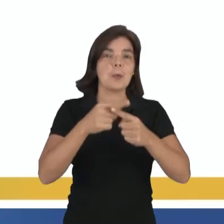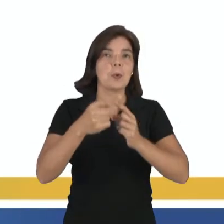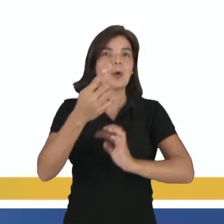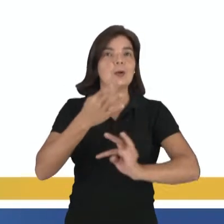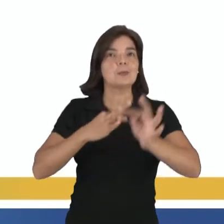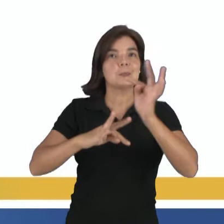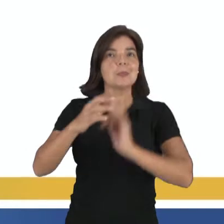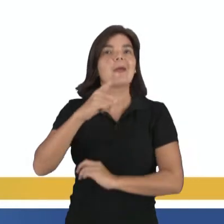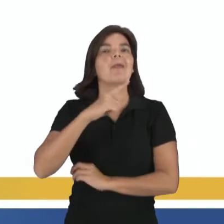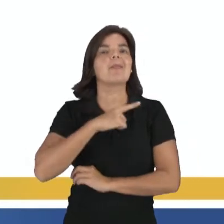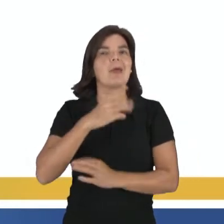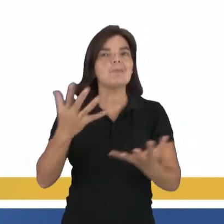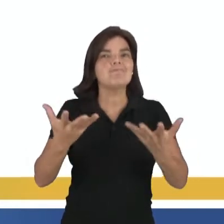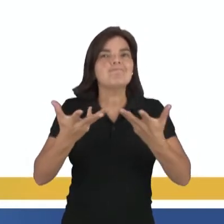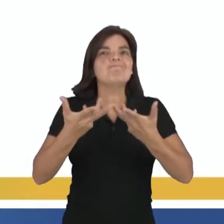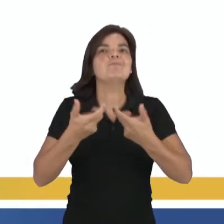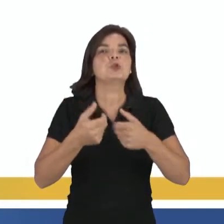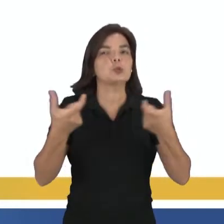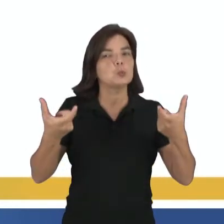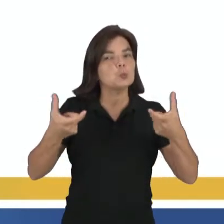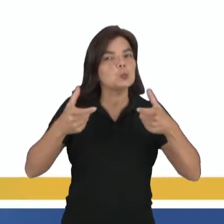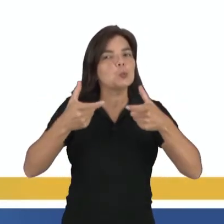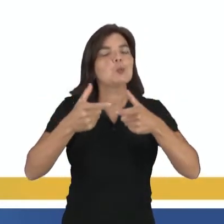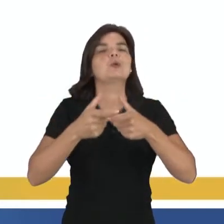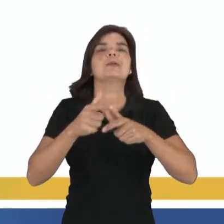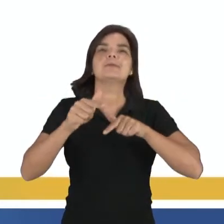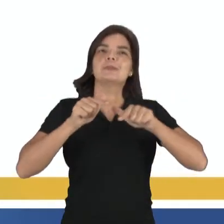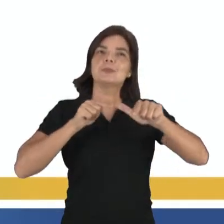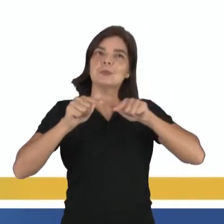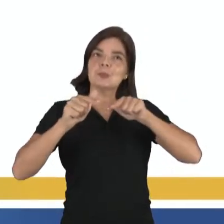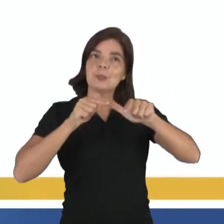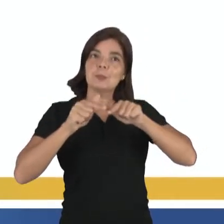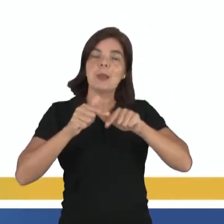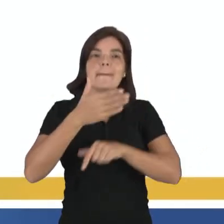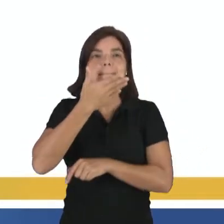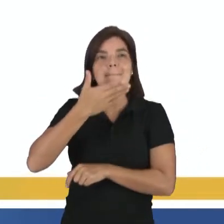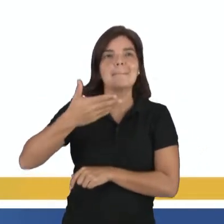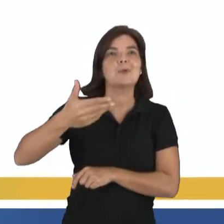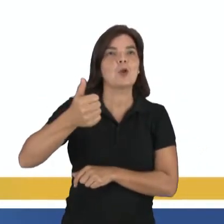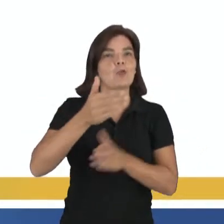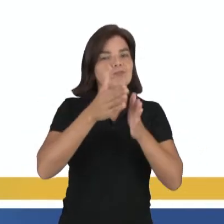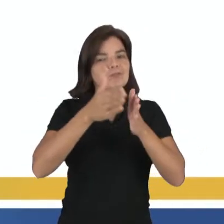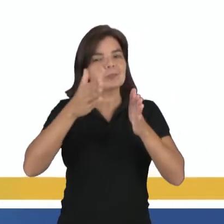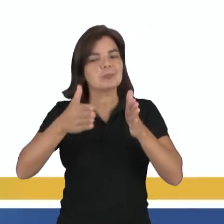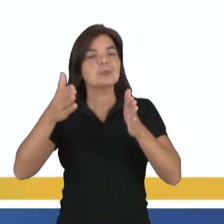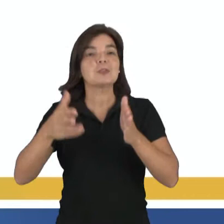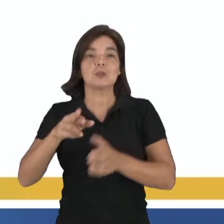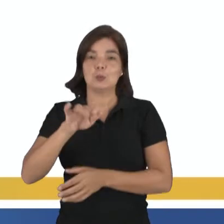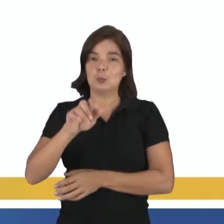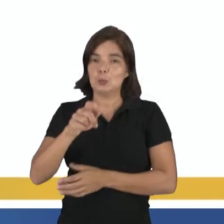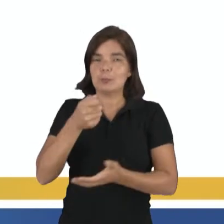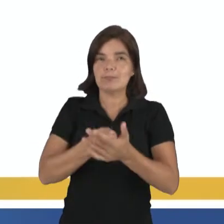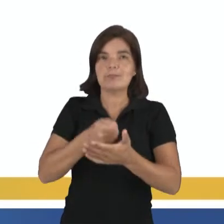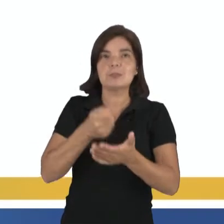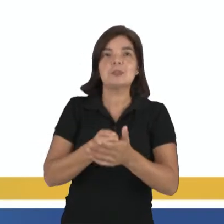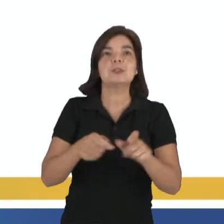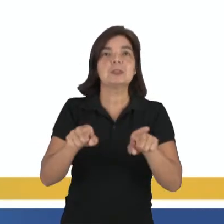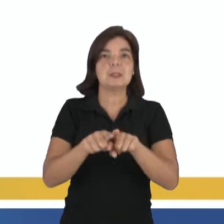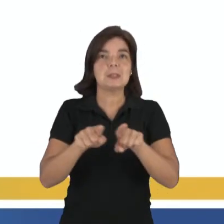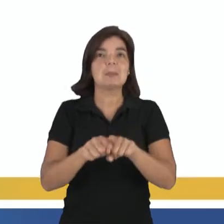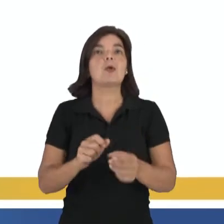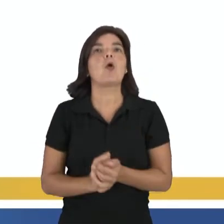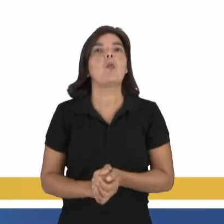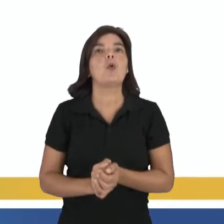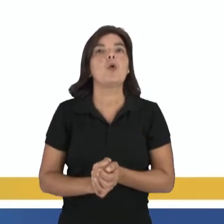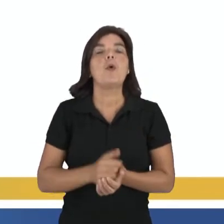tecnologia possui a capacidade de reduzir o retrabalho, de aprimorar processos rígidos e